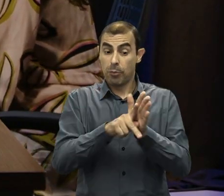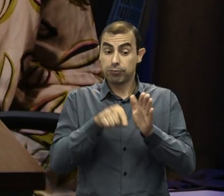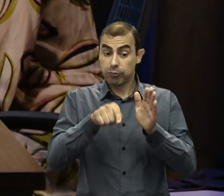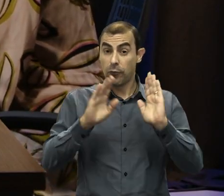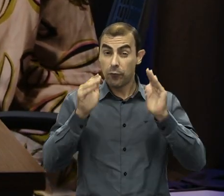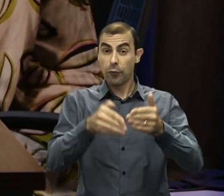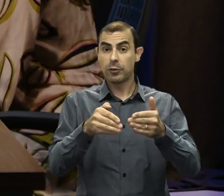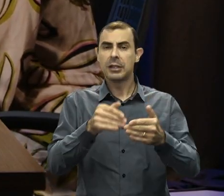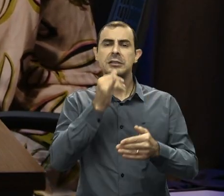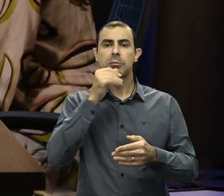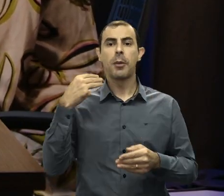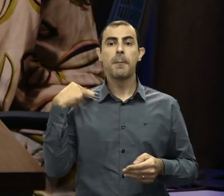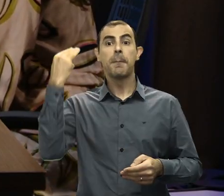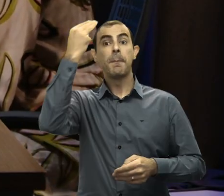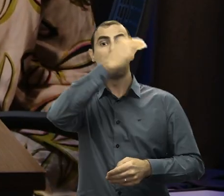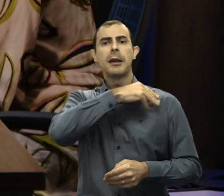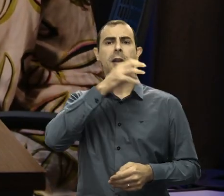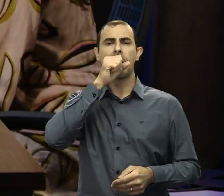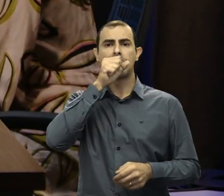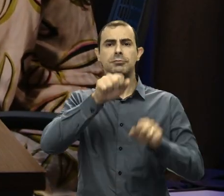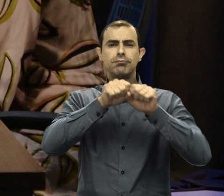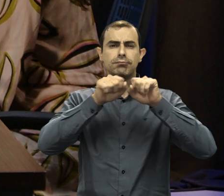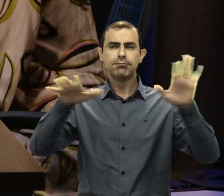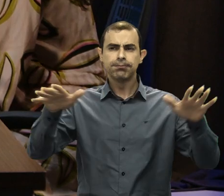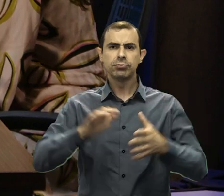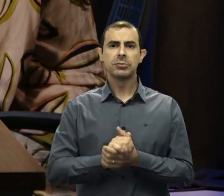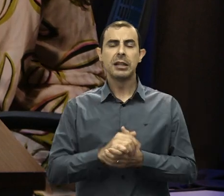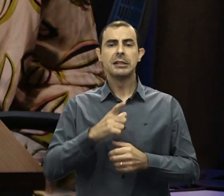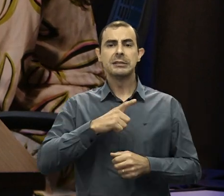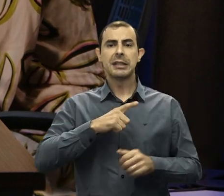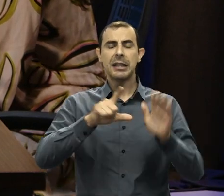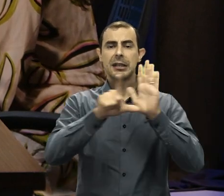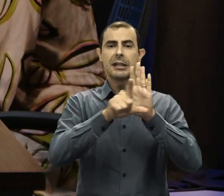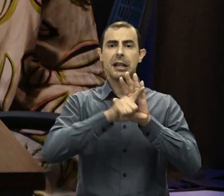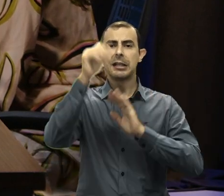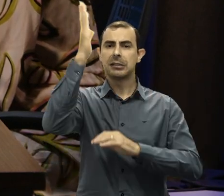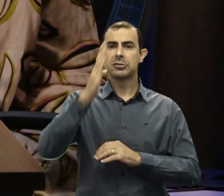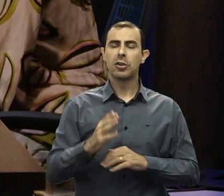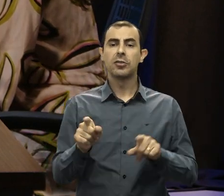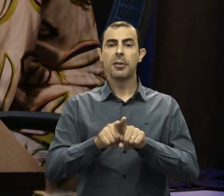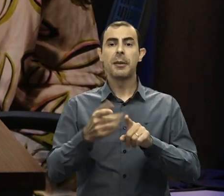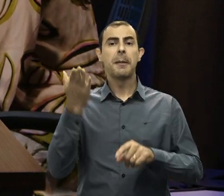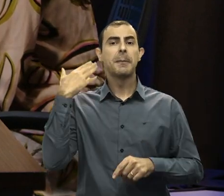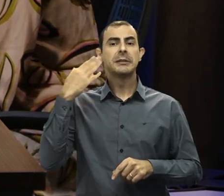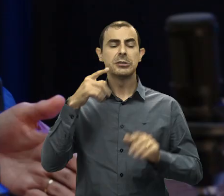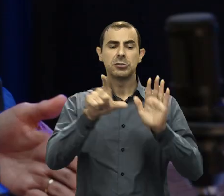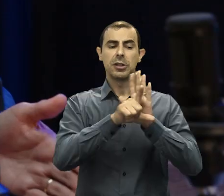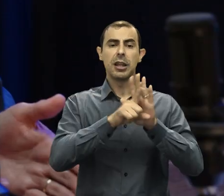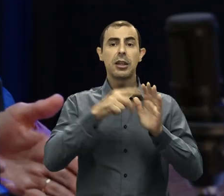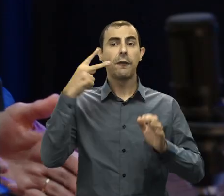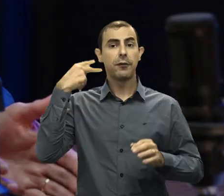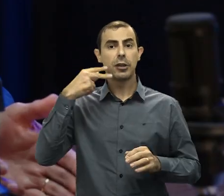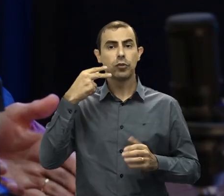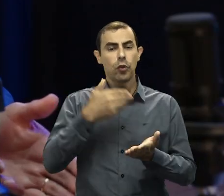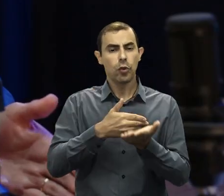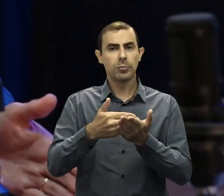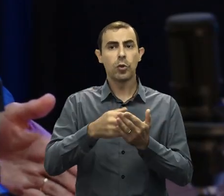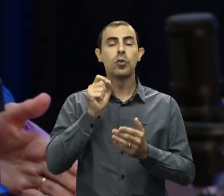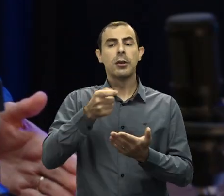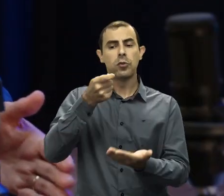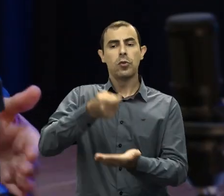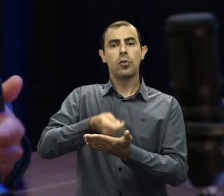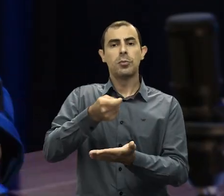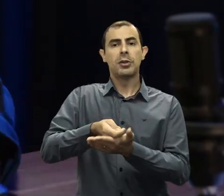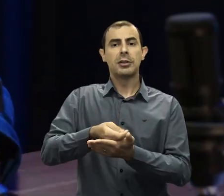que explodiu, que hoje está no Brasil todo, se tornou lei nacional. Teve uma lei que eu fiz também enquanto vereador no primeiro mandato, que obrigava as